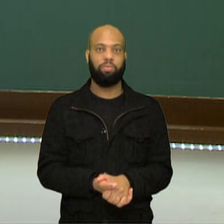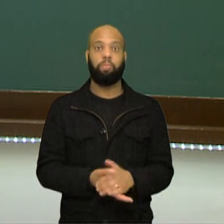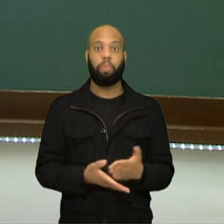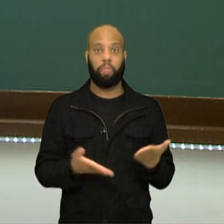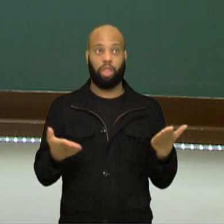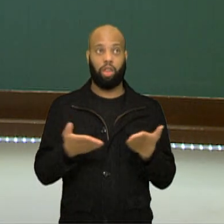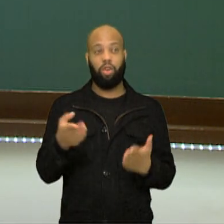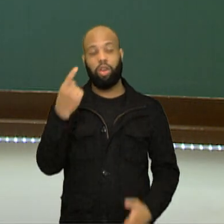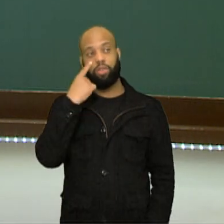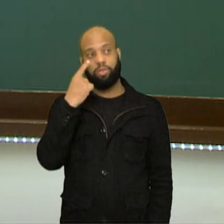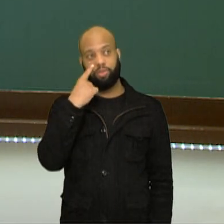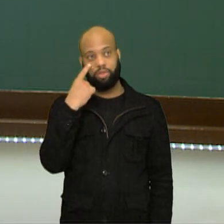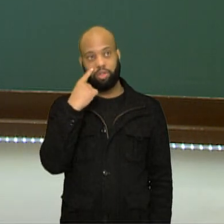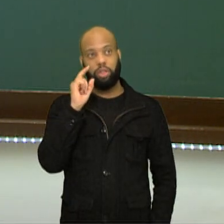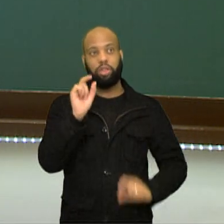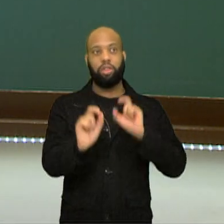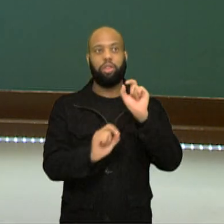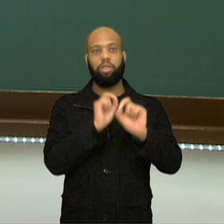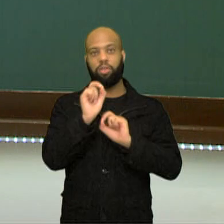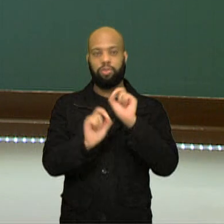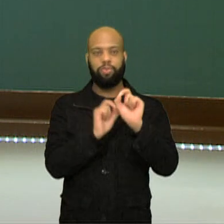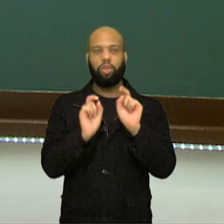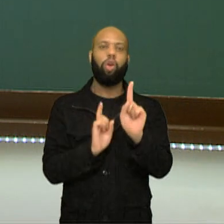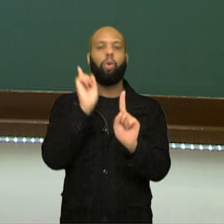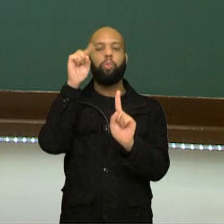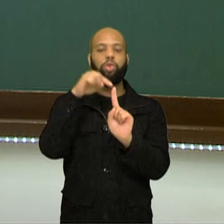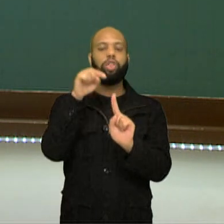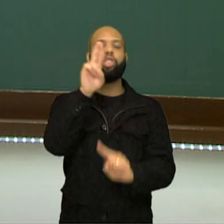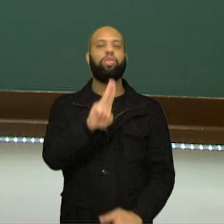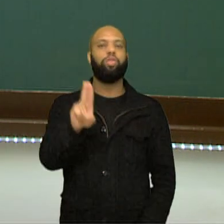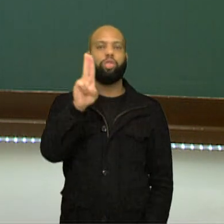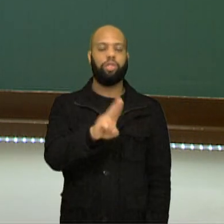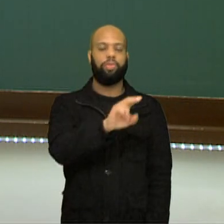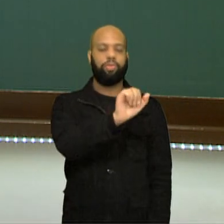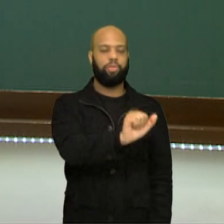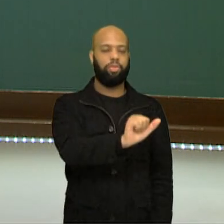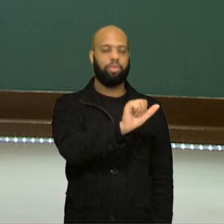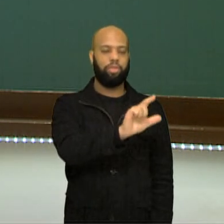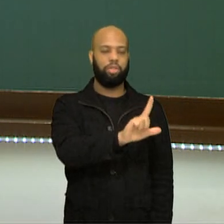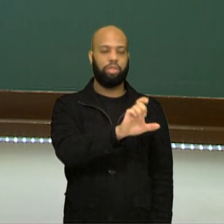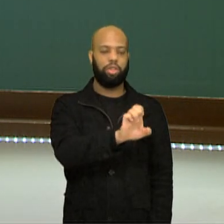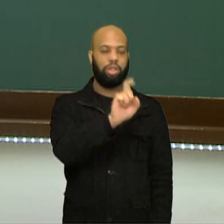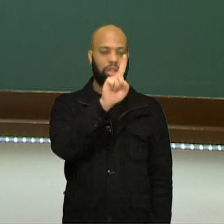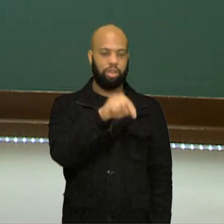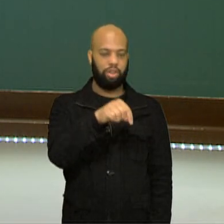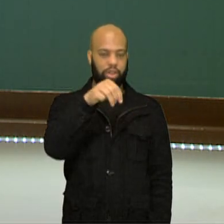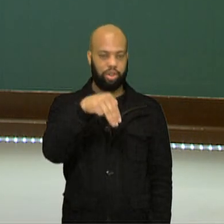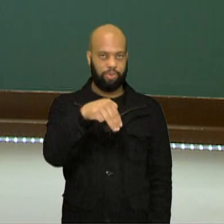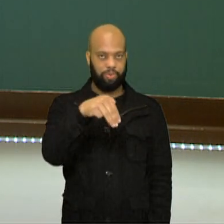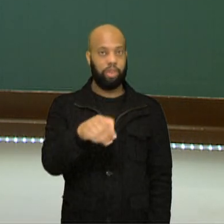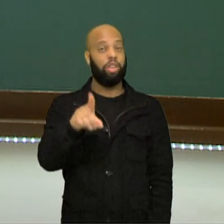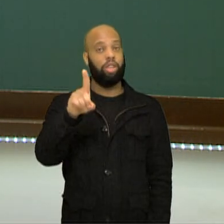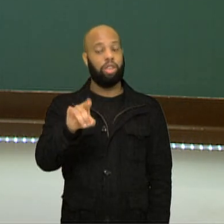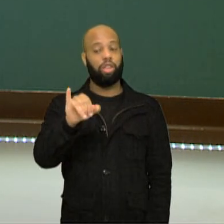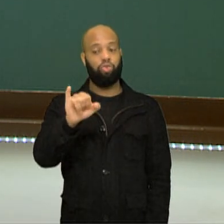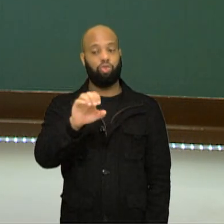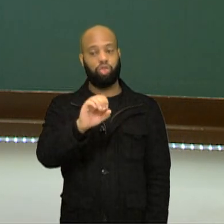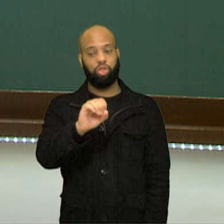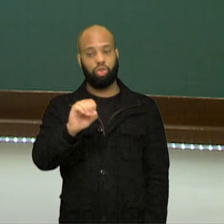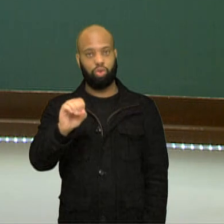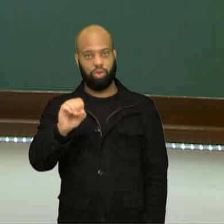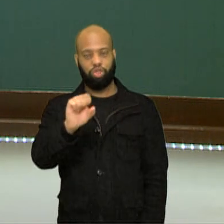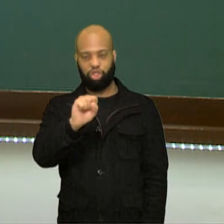Gente, acompanhe comigo qual é a função desse além disso, né? Essa estrutura, volto a repetir, é muito elegante,